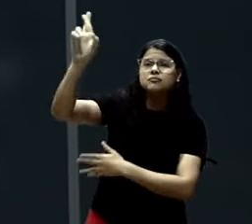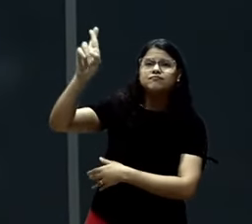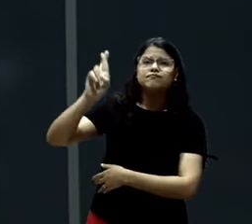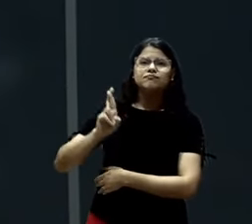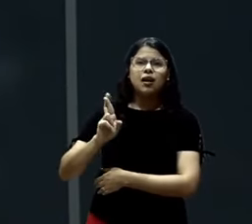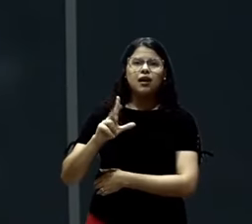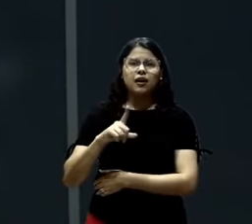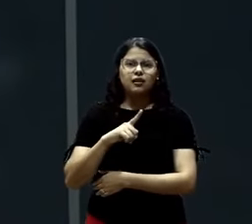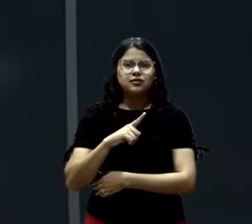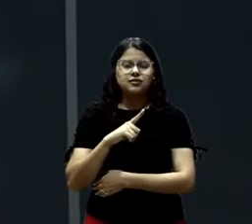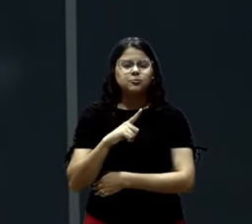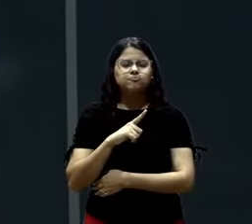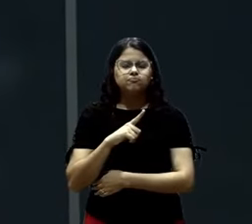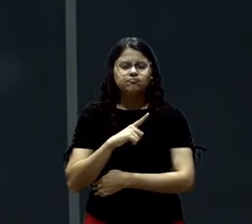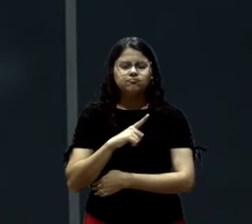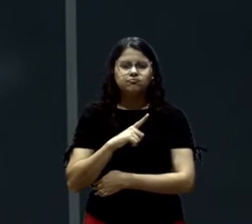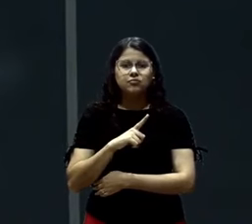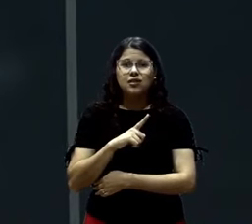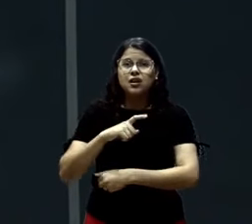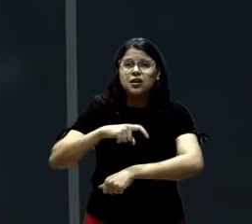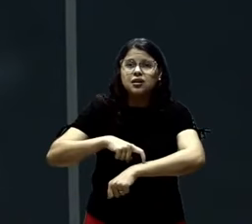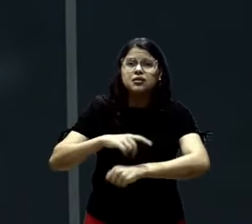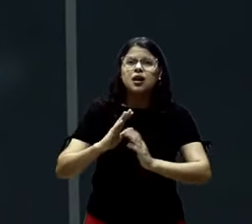A oração me dá ousadia.